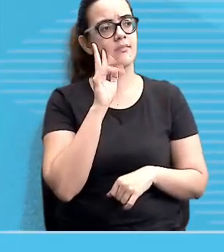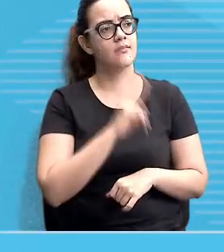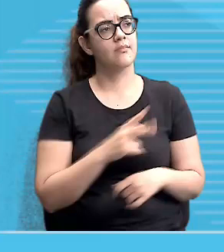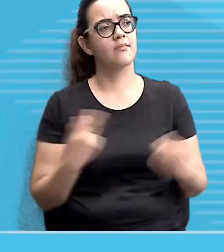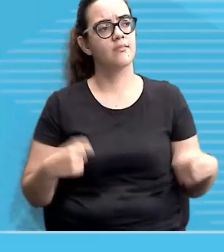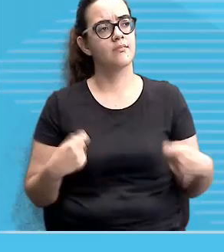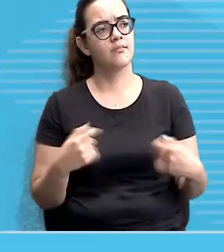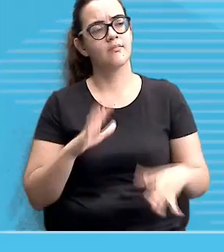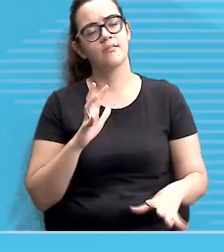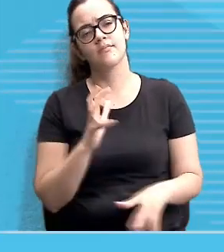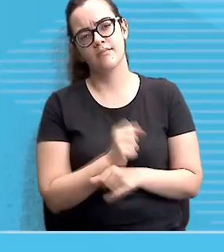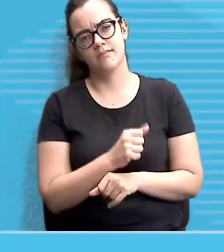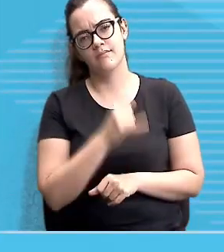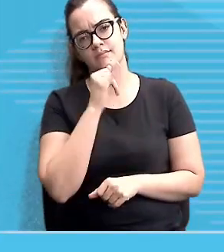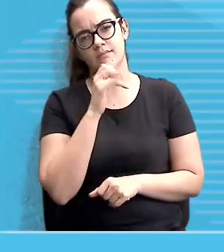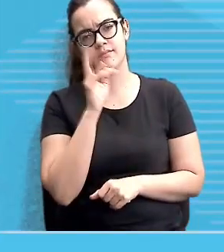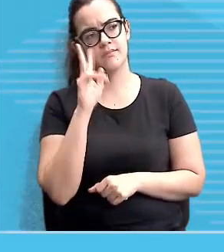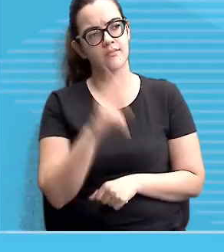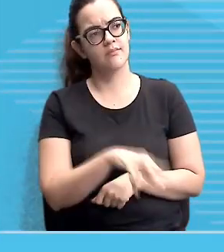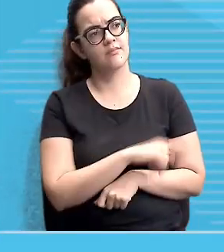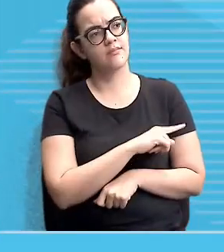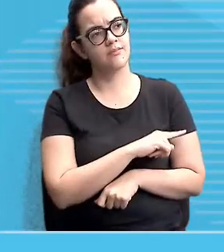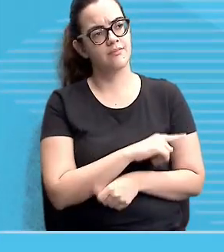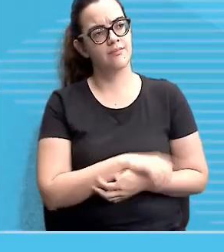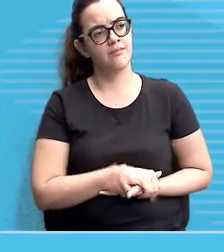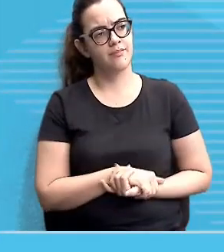M vezes